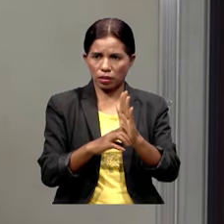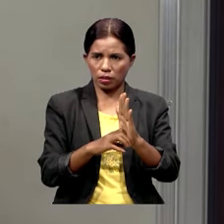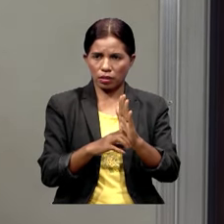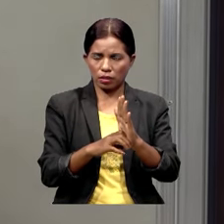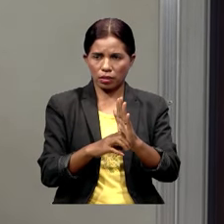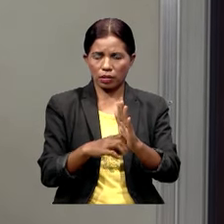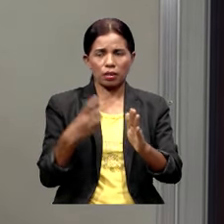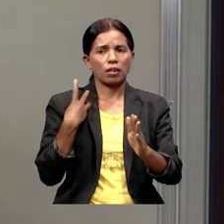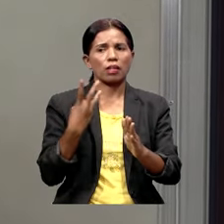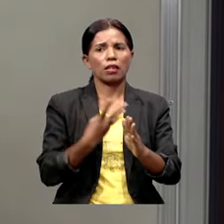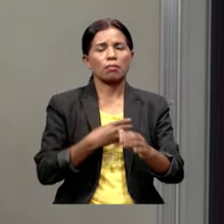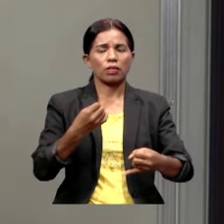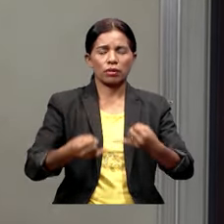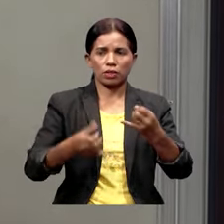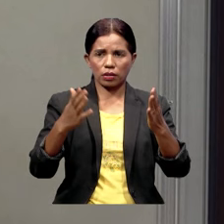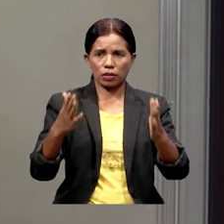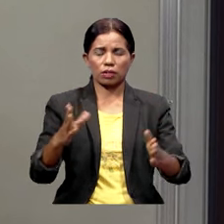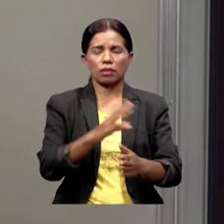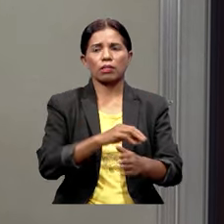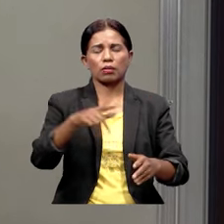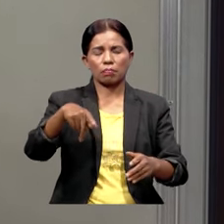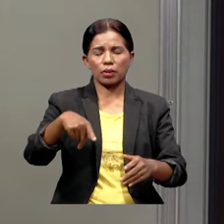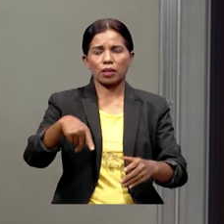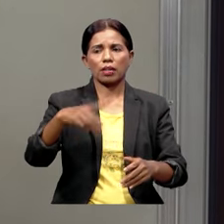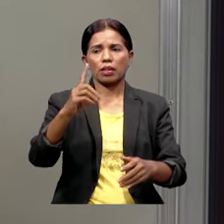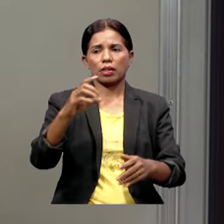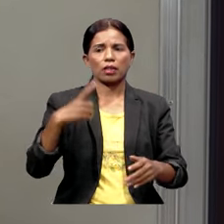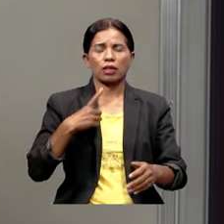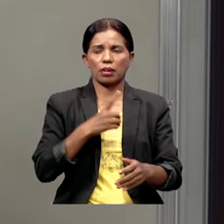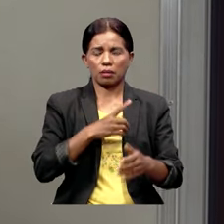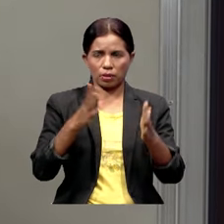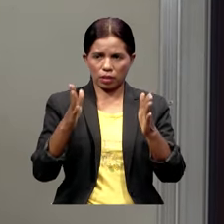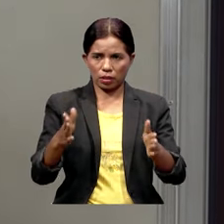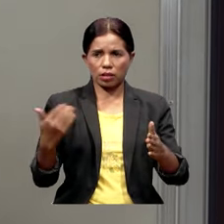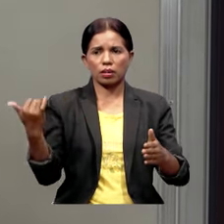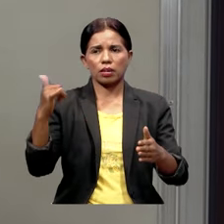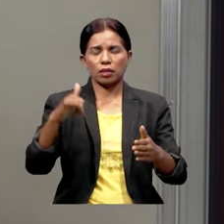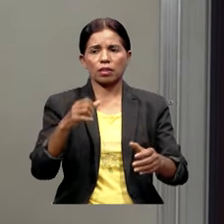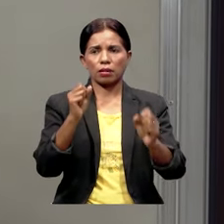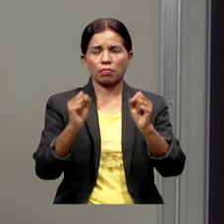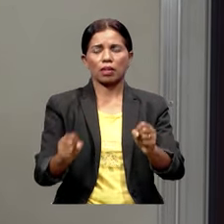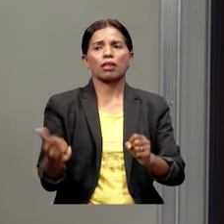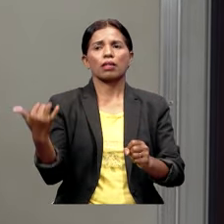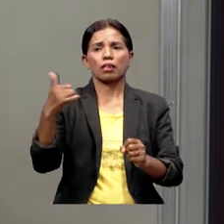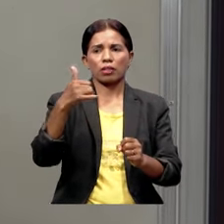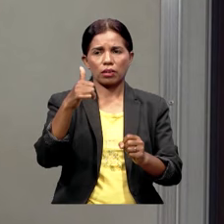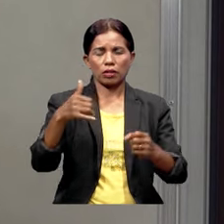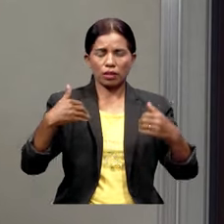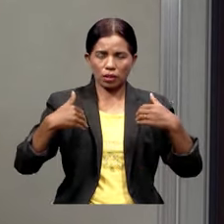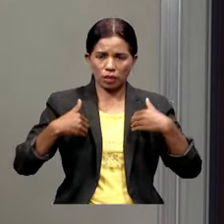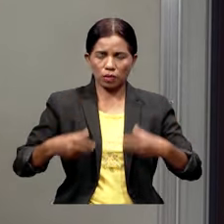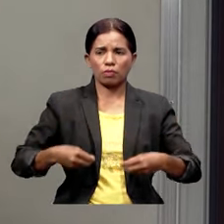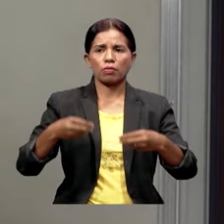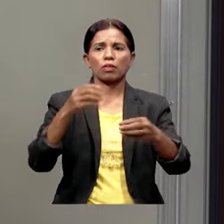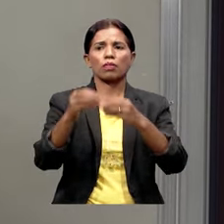Muito menos Laos de juiz Sira, Laos de procurador-geral Sira, deputado Sira Mos. Se Sira bele goza, Sira Mos bele é privilégio